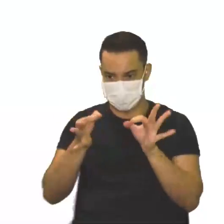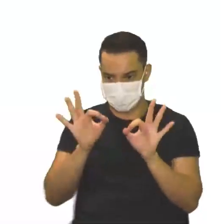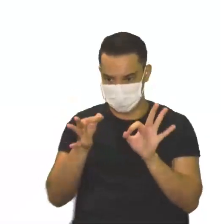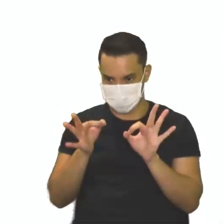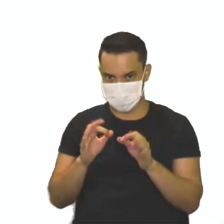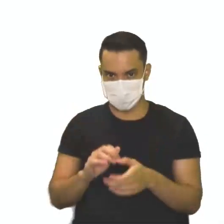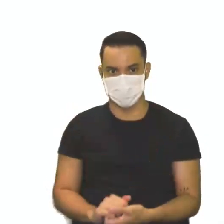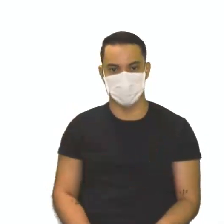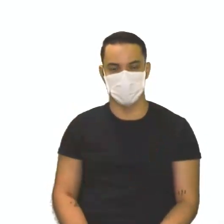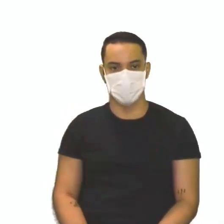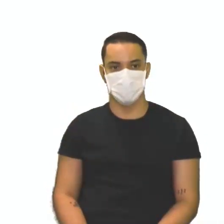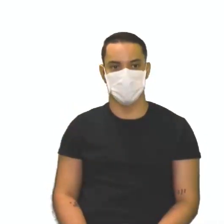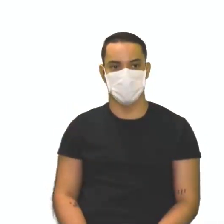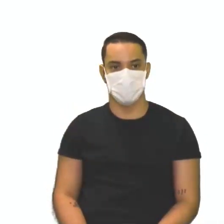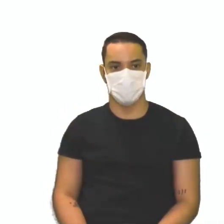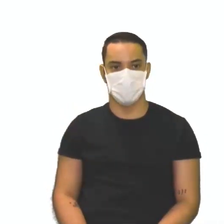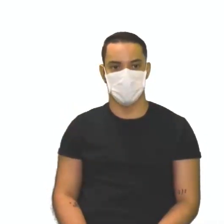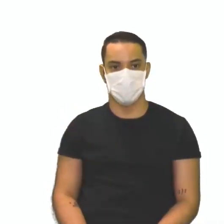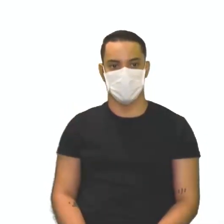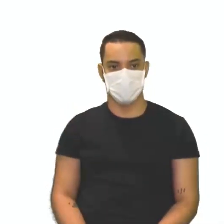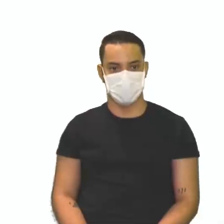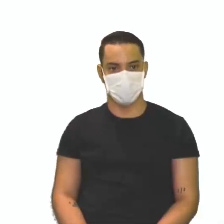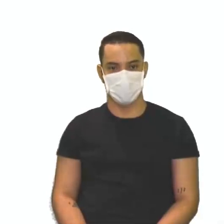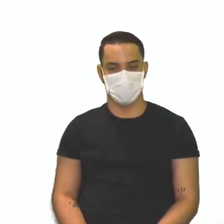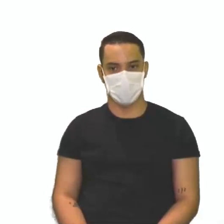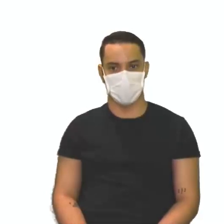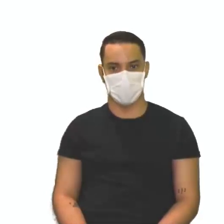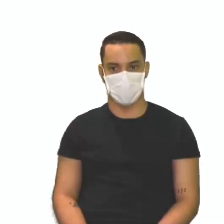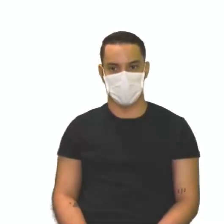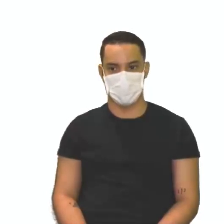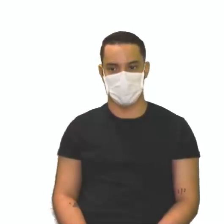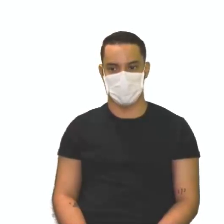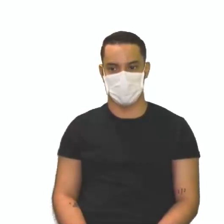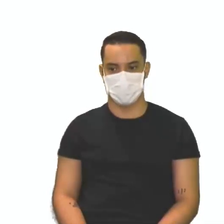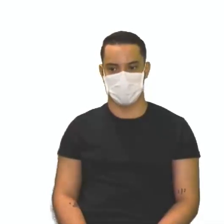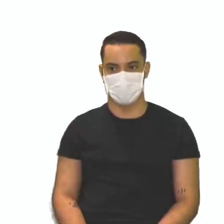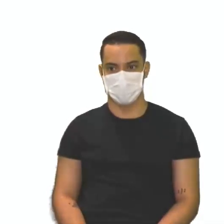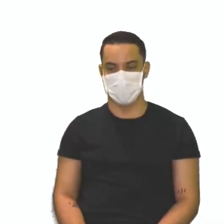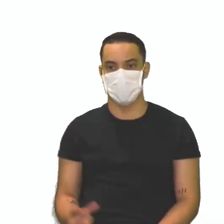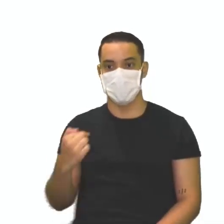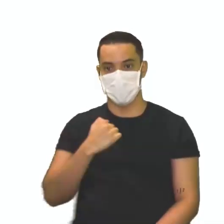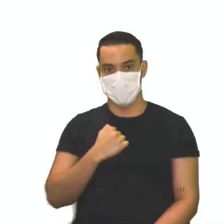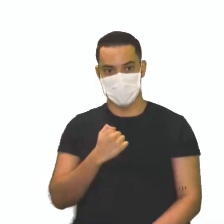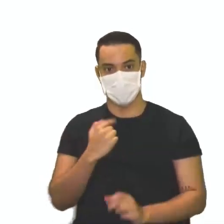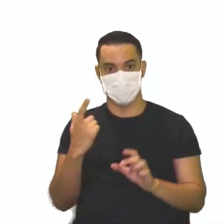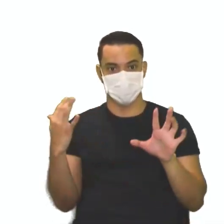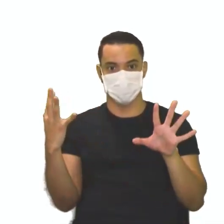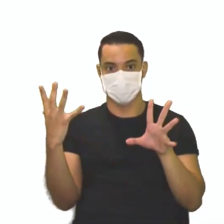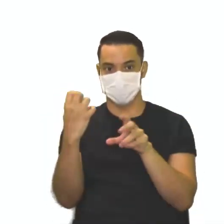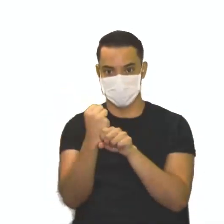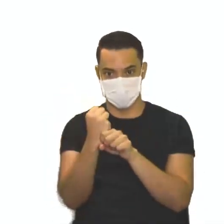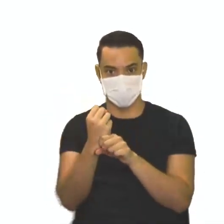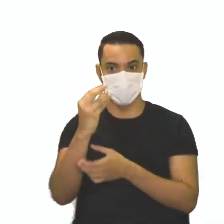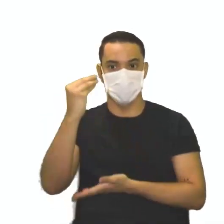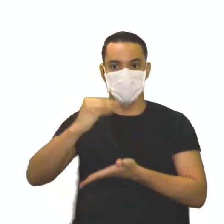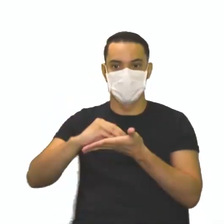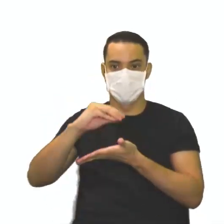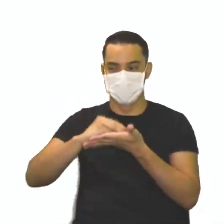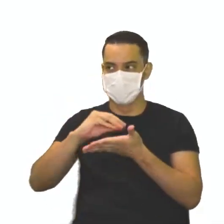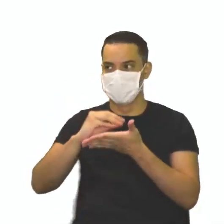Vamos calcular? Então, pessoal, vamos calcular aqui. Para eu calcular essa falta